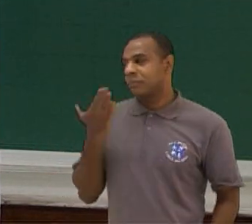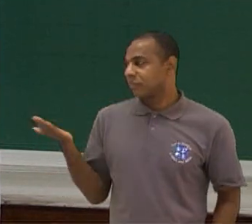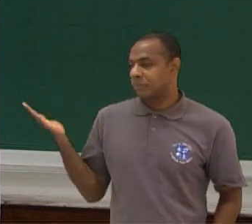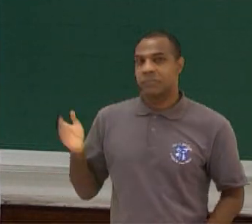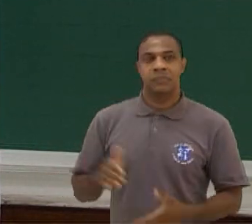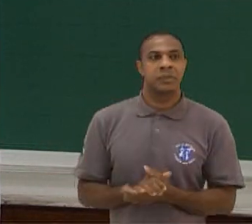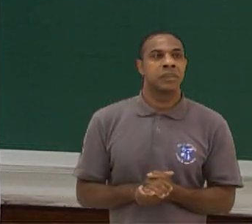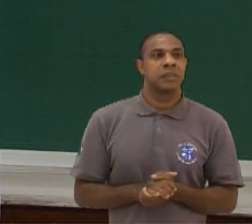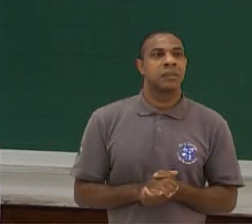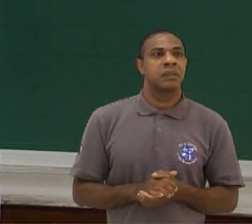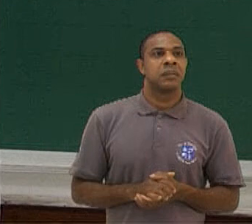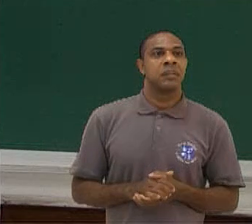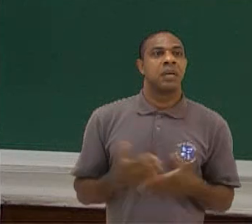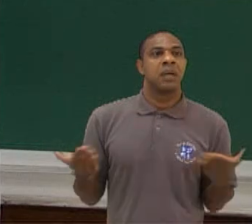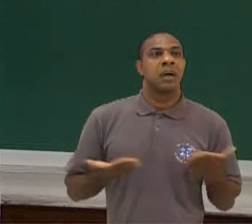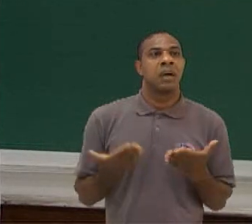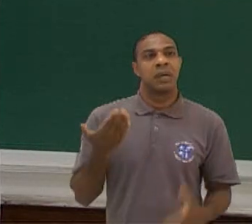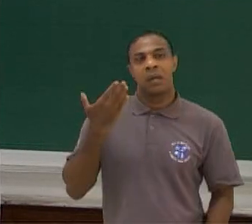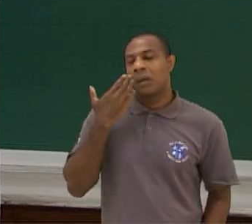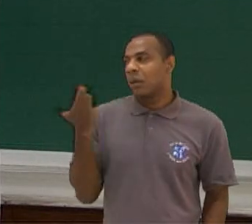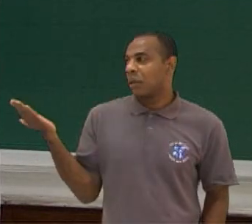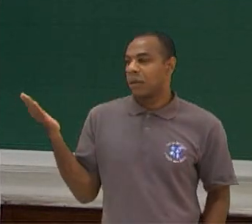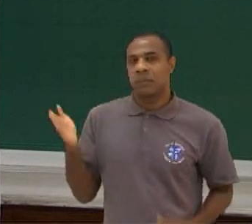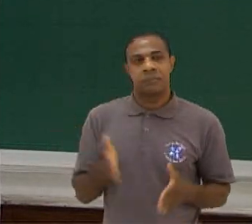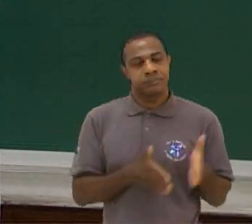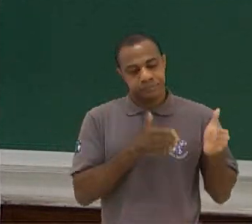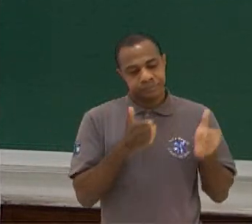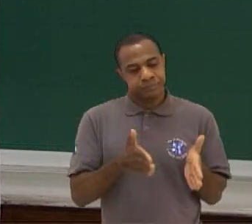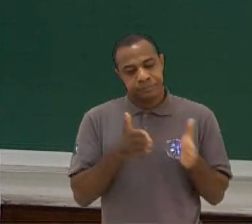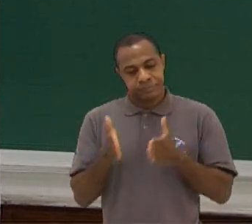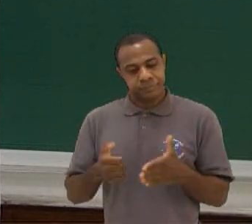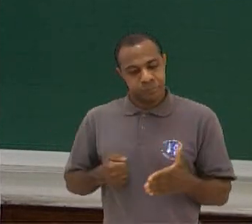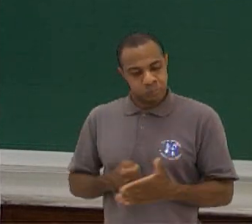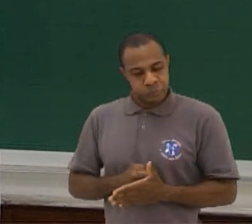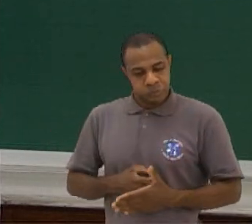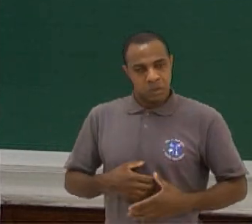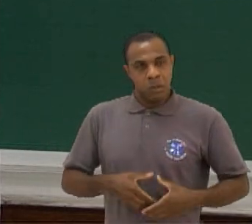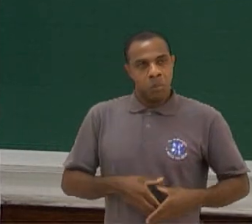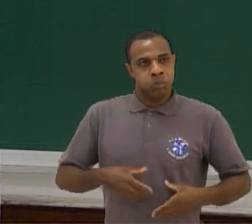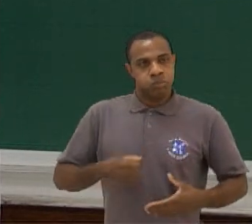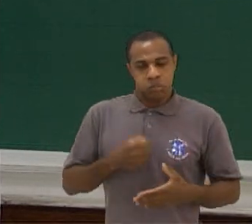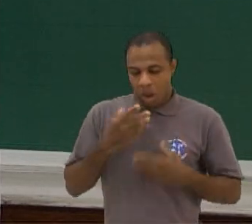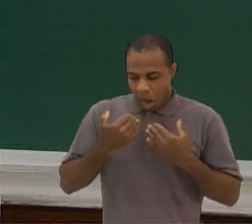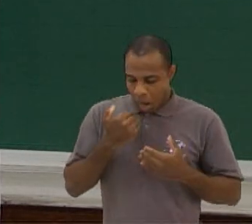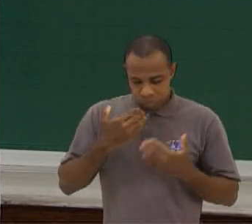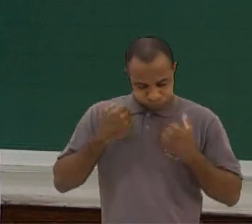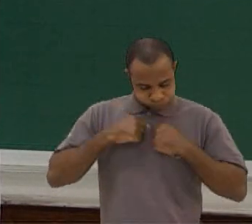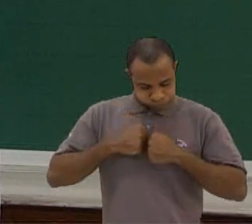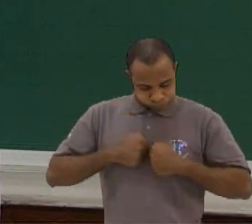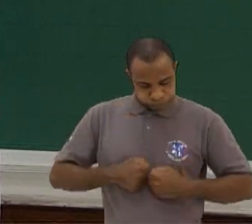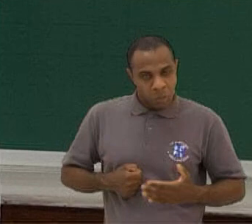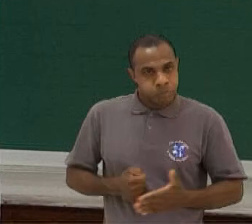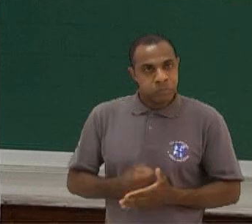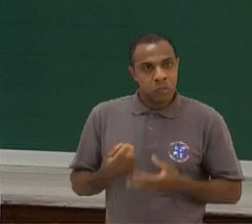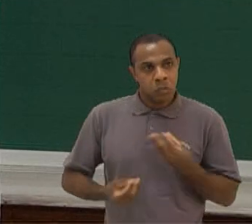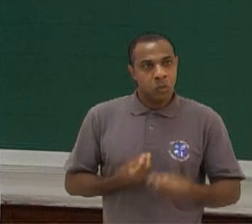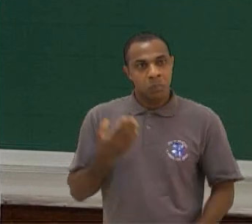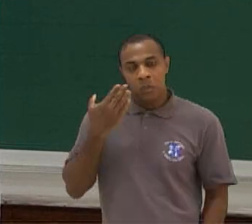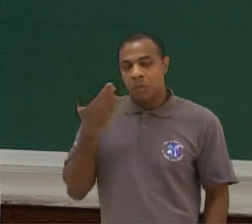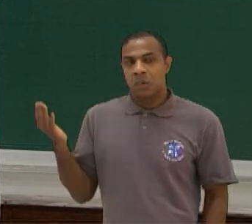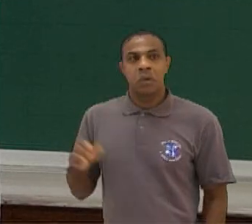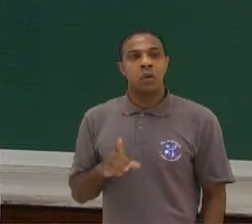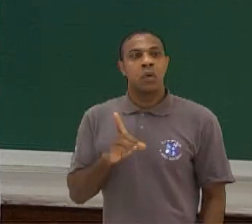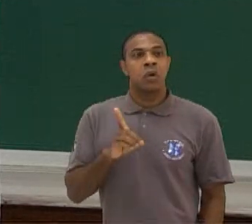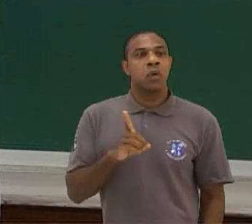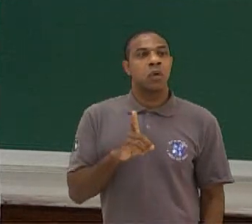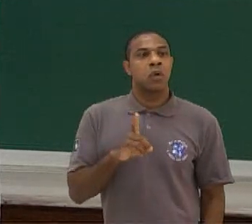aula. Então, agora eu vou trazer a outra etapa da digestão. O que vai acontecer no início do nosso intestino, no duodeno? Então, o nosso